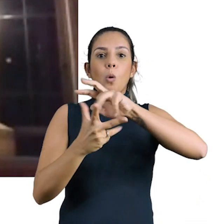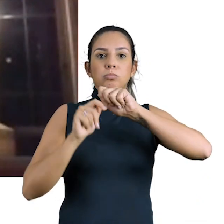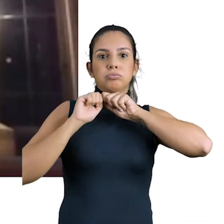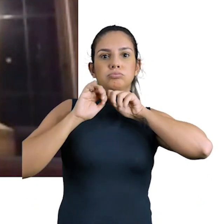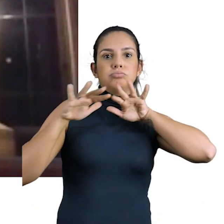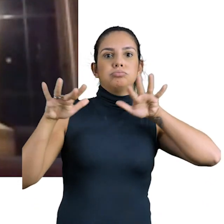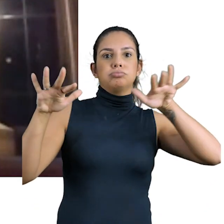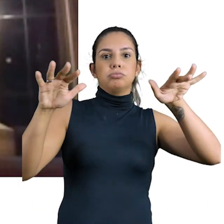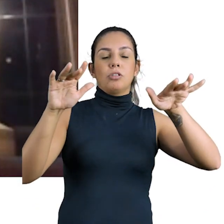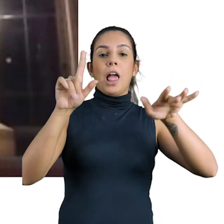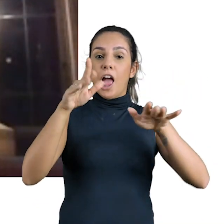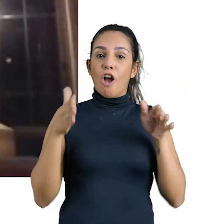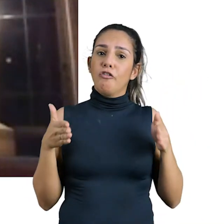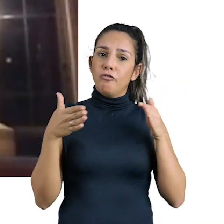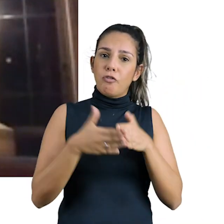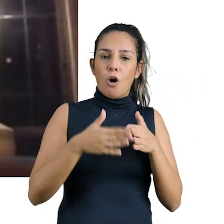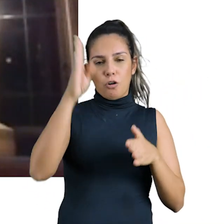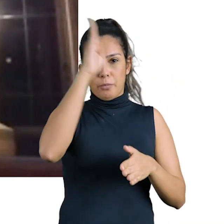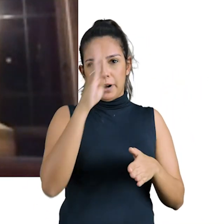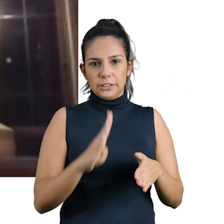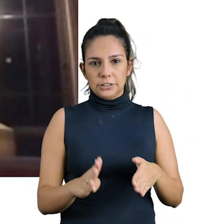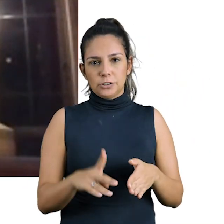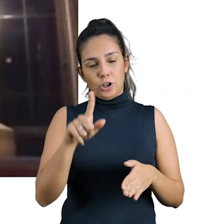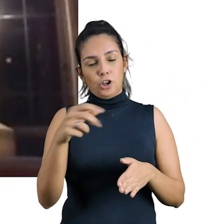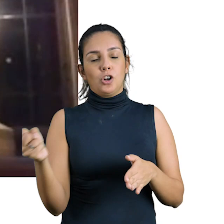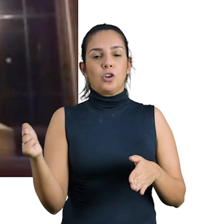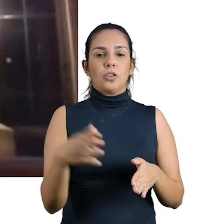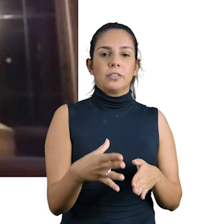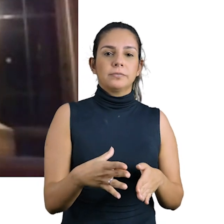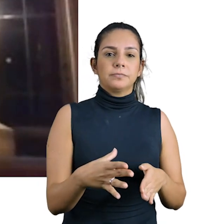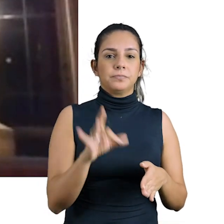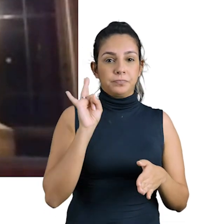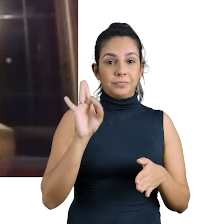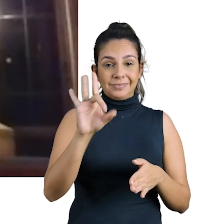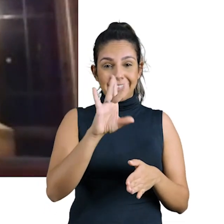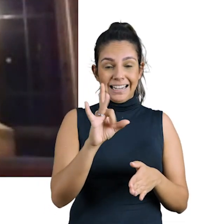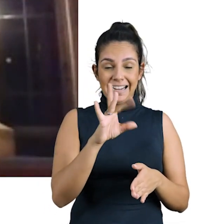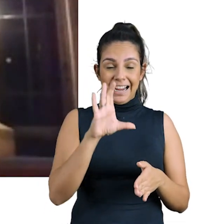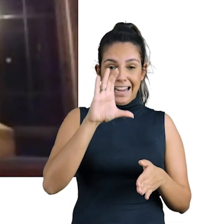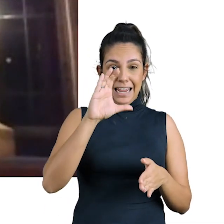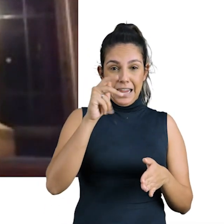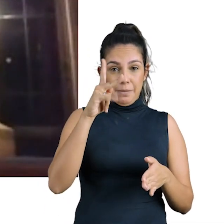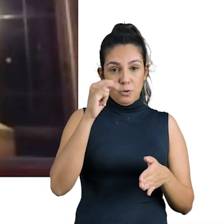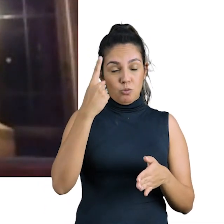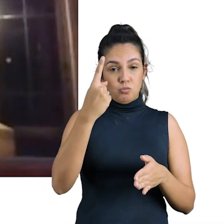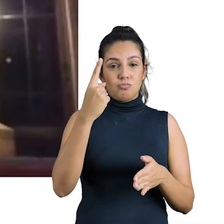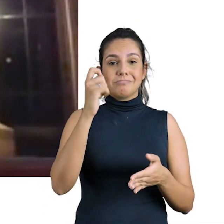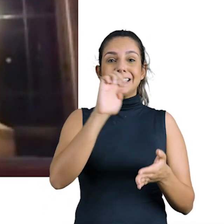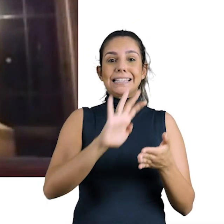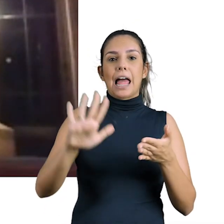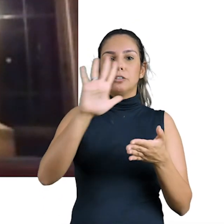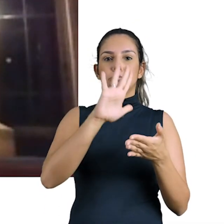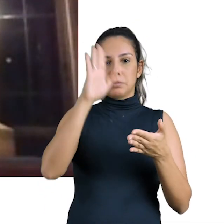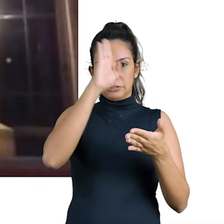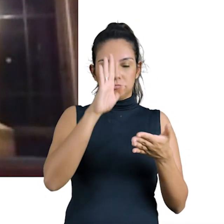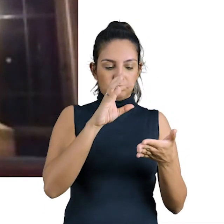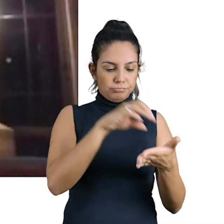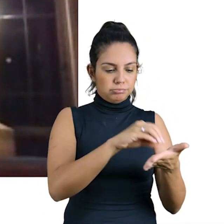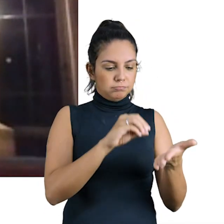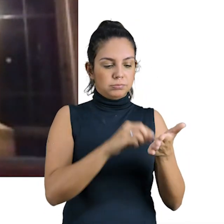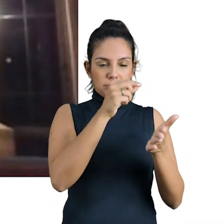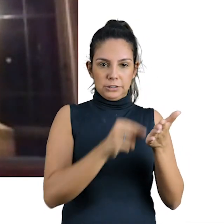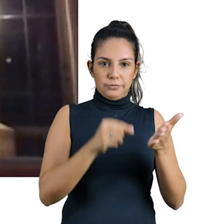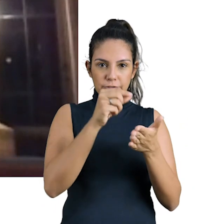foco é Brasil. E o que eu acho que é bastante inovador é que cada capítulo corresponde a um estado, né? Então estou